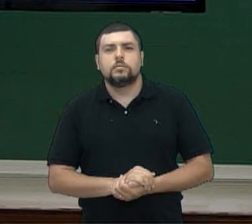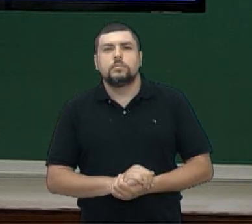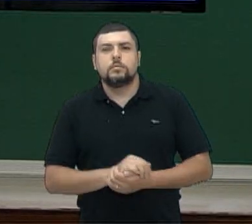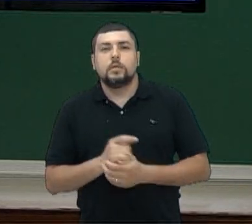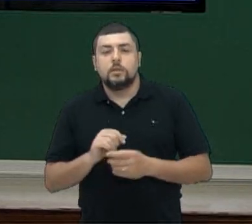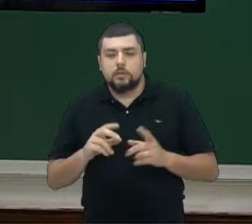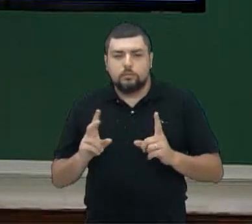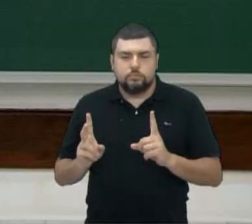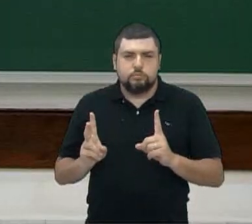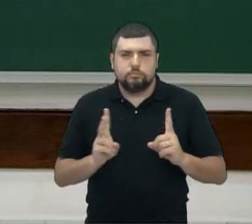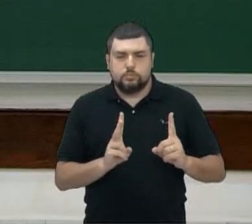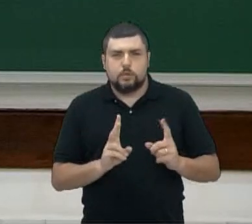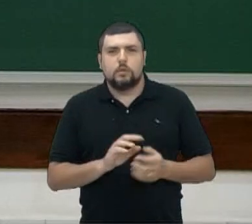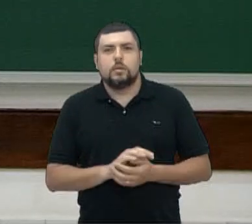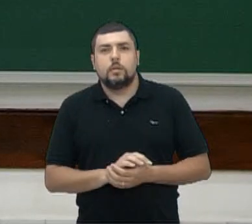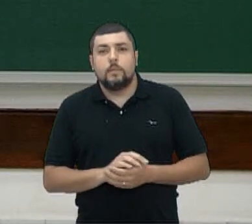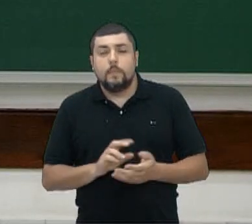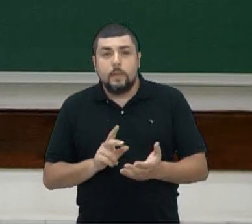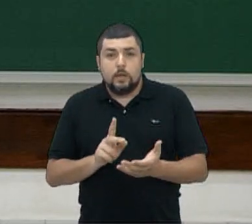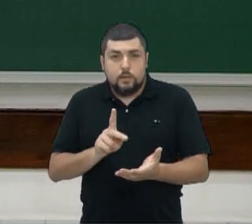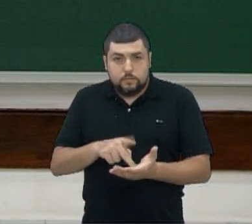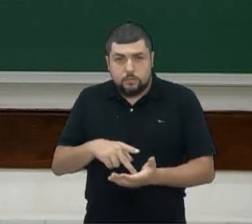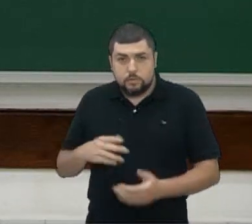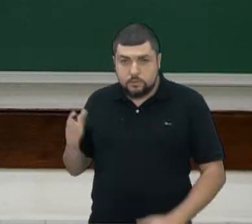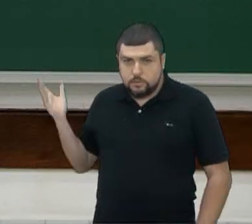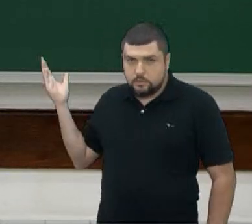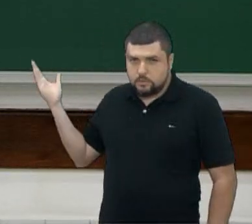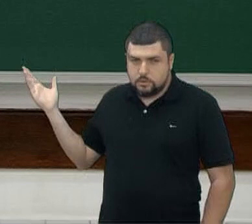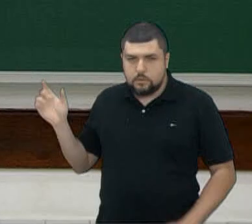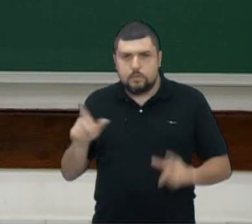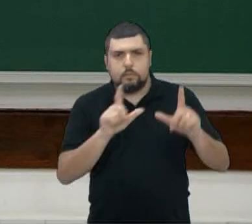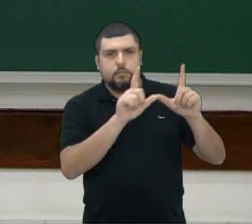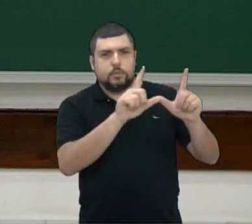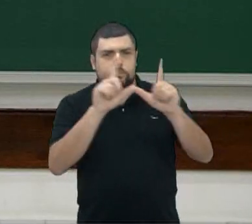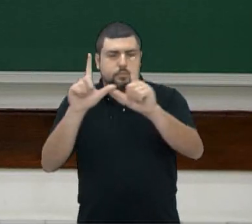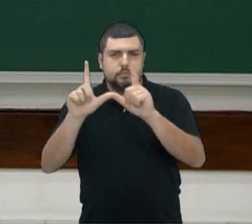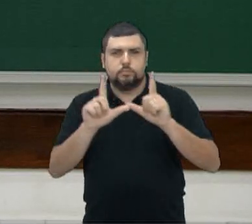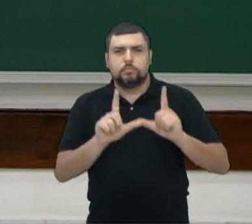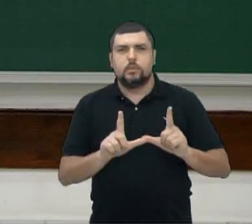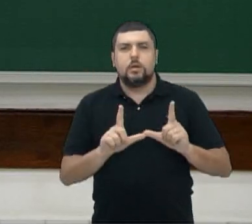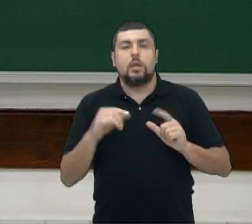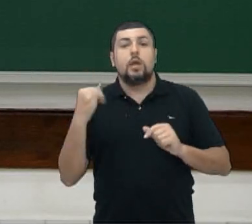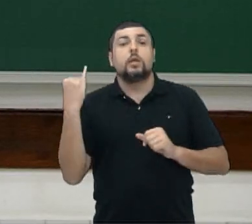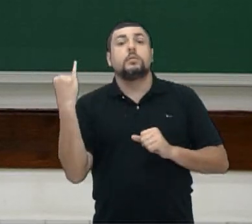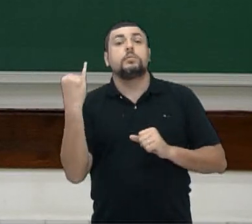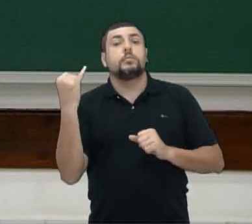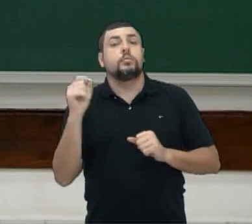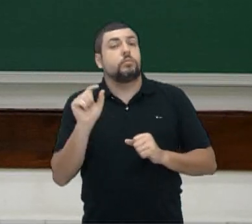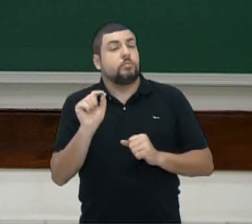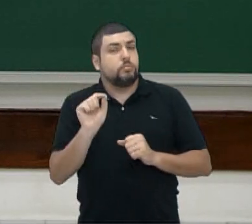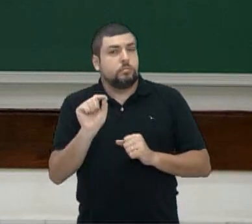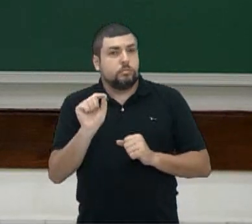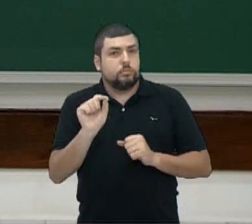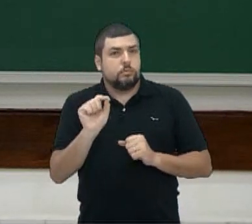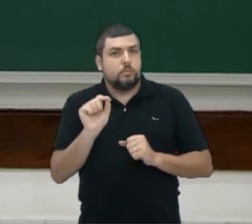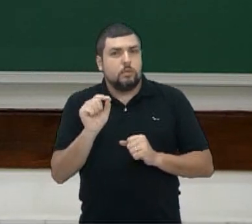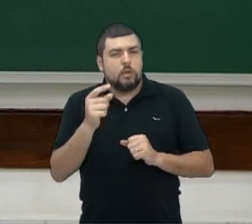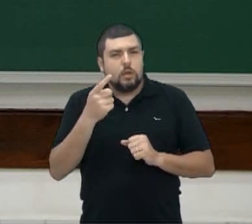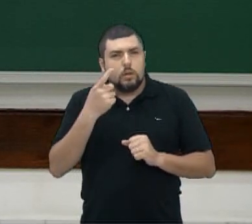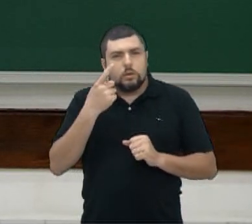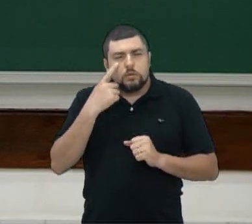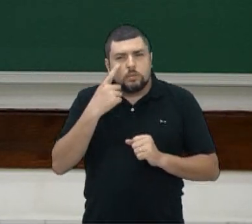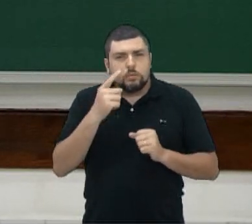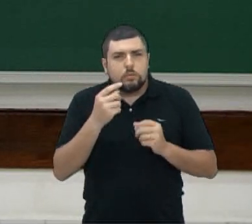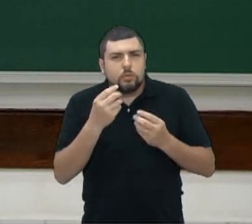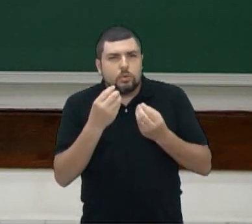tipo de tirinha, na verdade, como qualquer tirinha que você possa vir ali, que é muito importante você considerar toda a linguagem que você